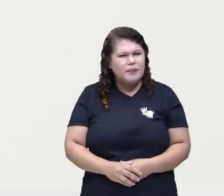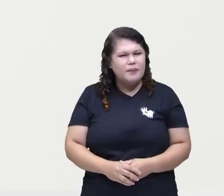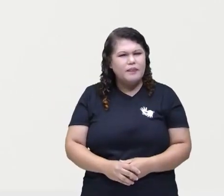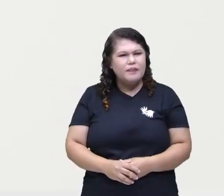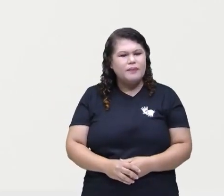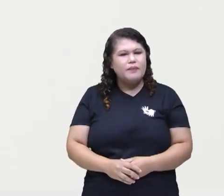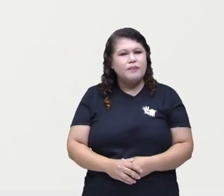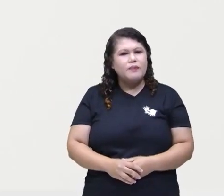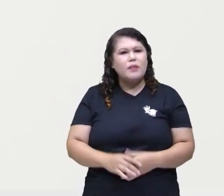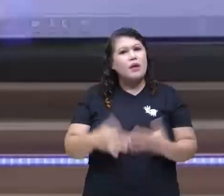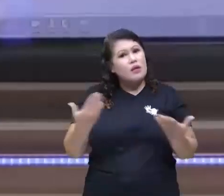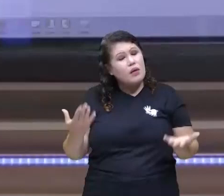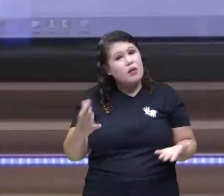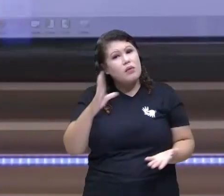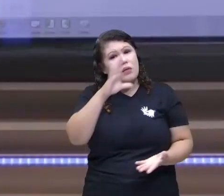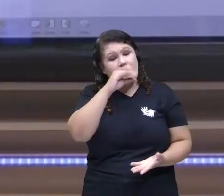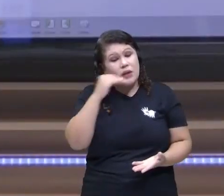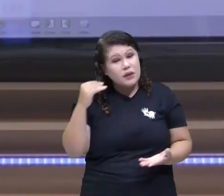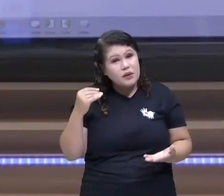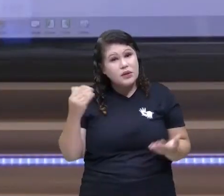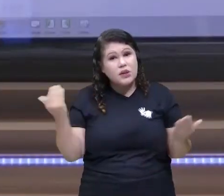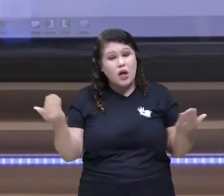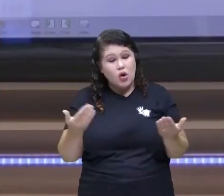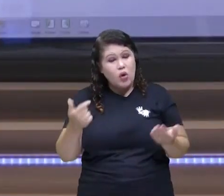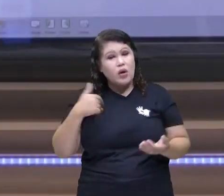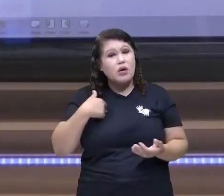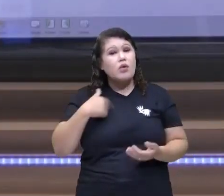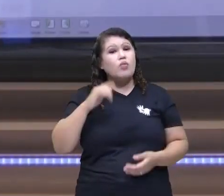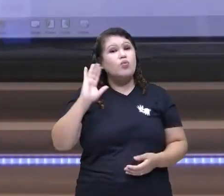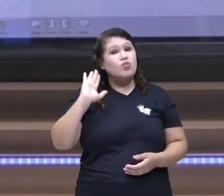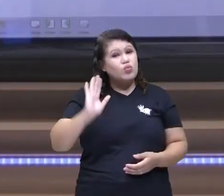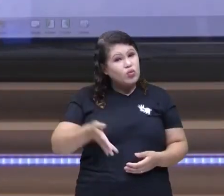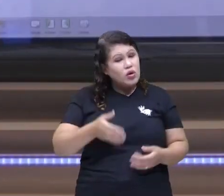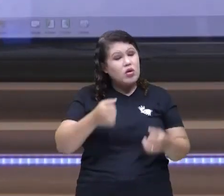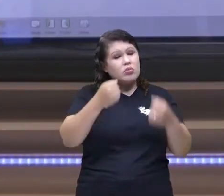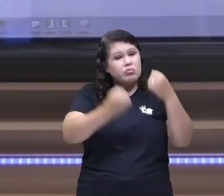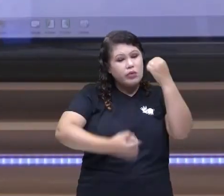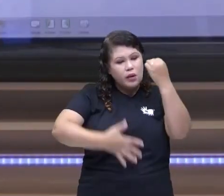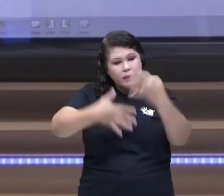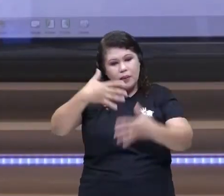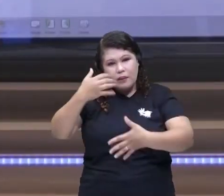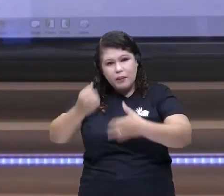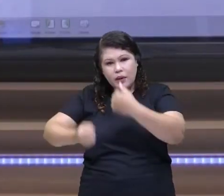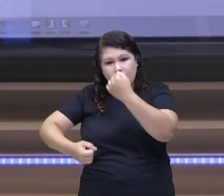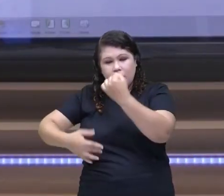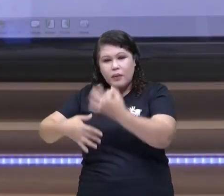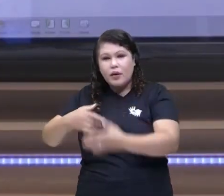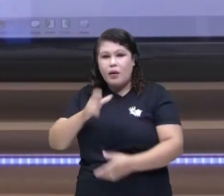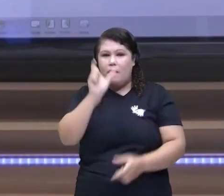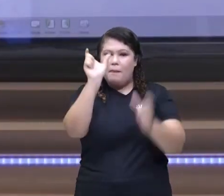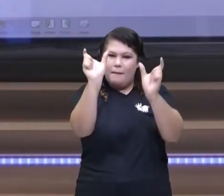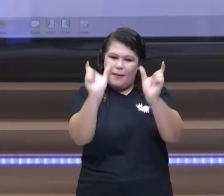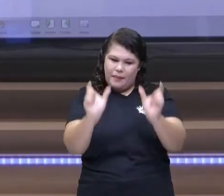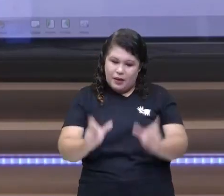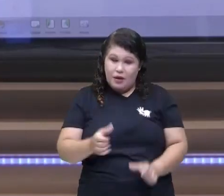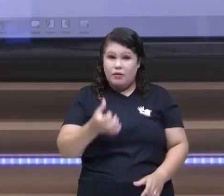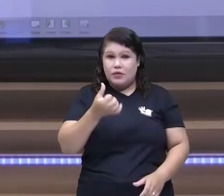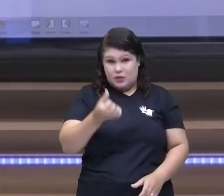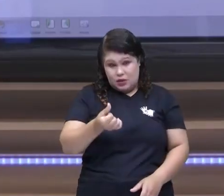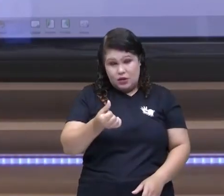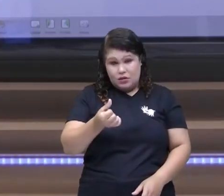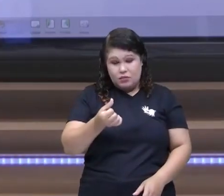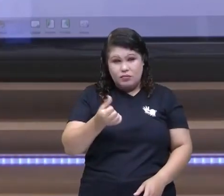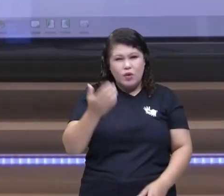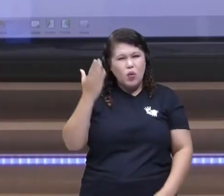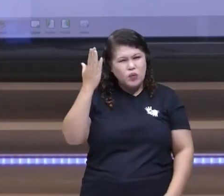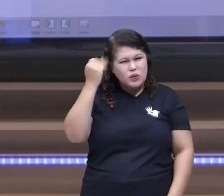Então, crianças, agora que nós já estudamos todos os nossos conceitos de hoje, e eu sei que vocês